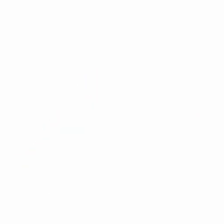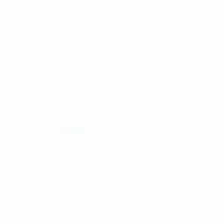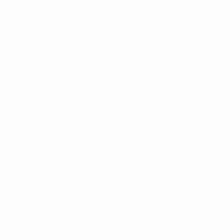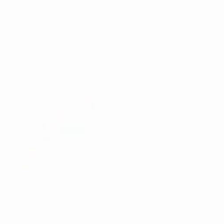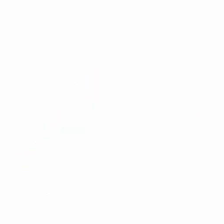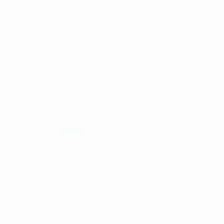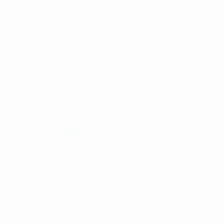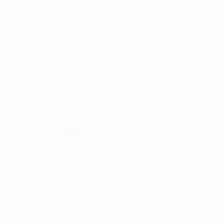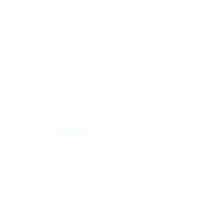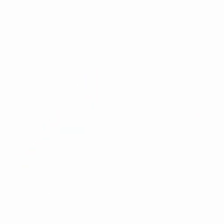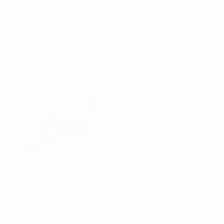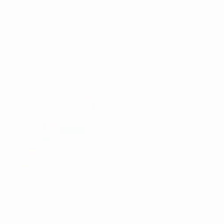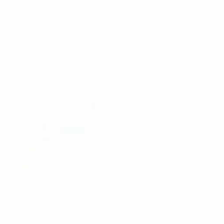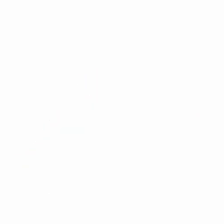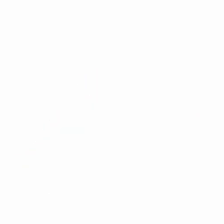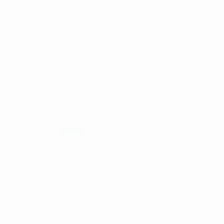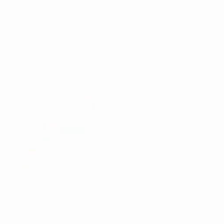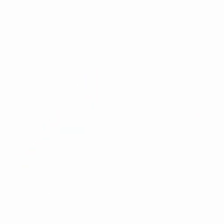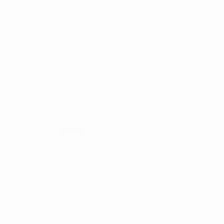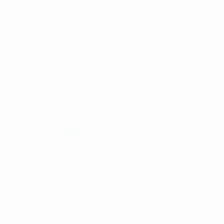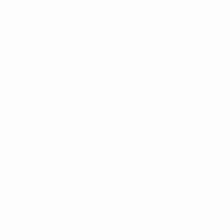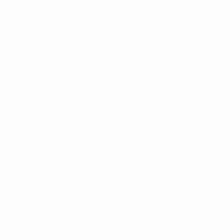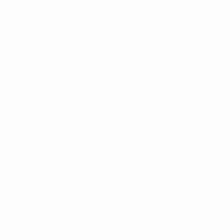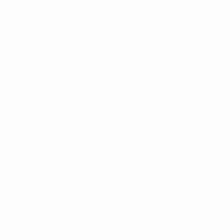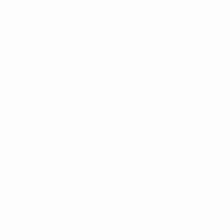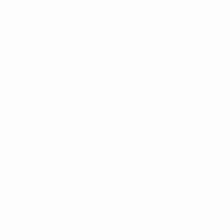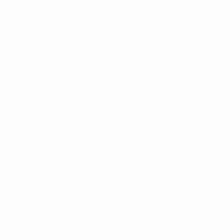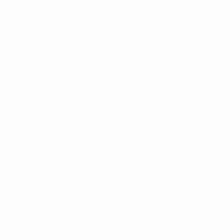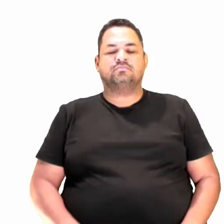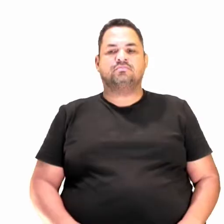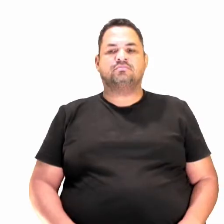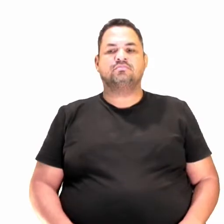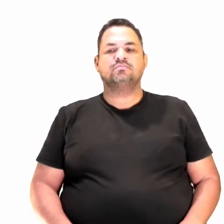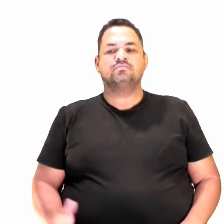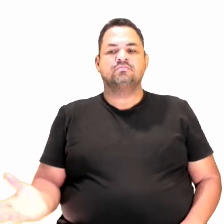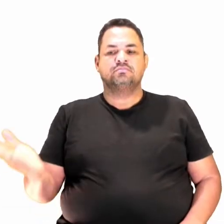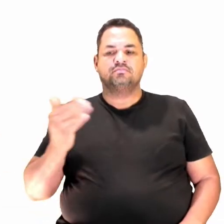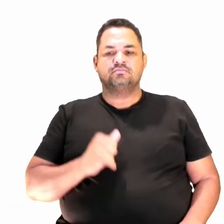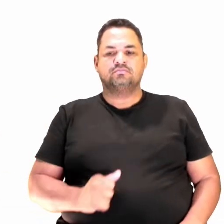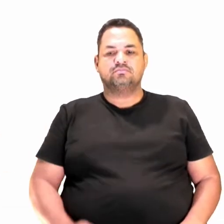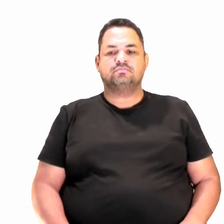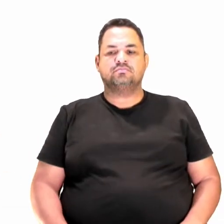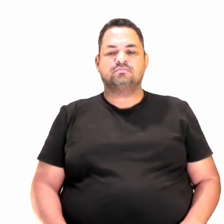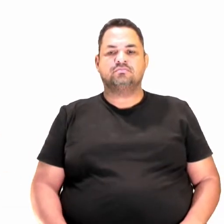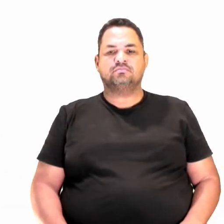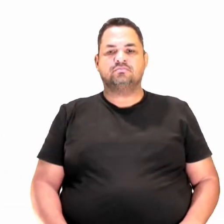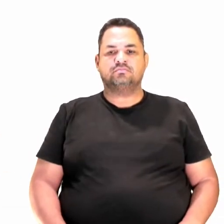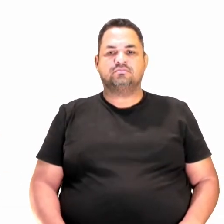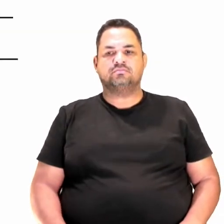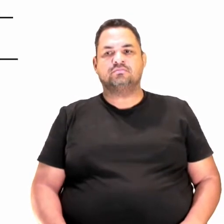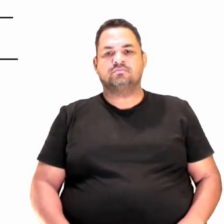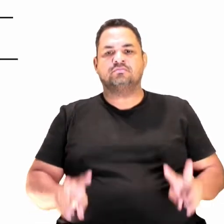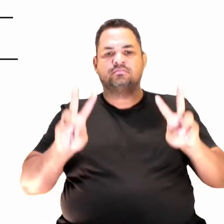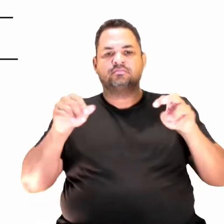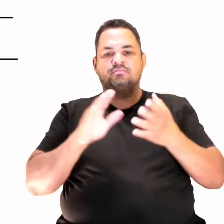chegou o momento de a gente praticar, let's practice, vamos praticar sobre esses assuntos que a gente acabou de